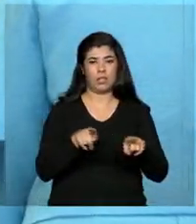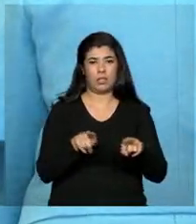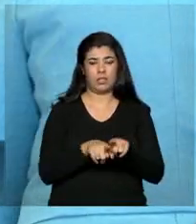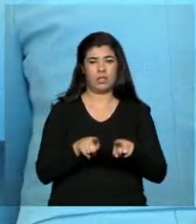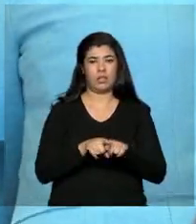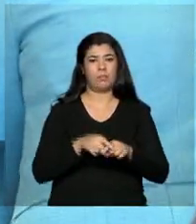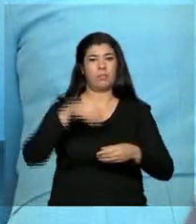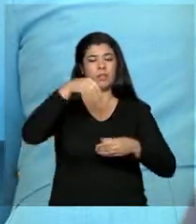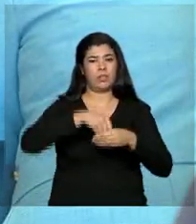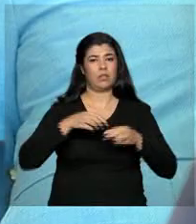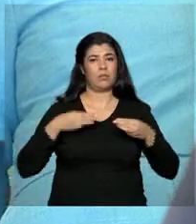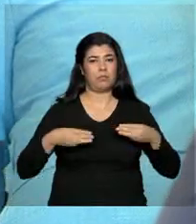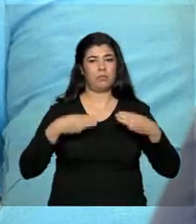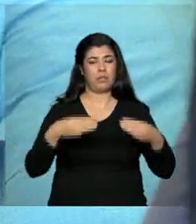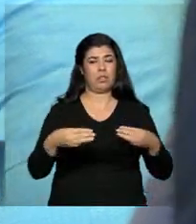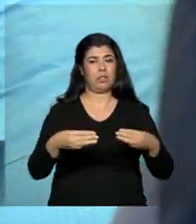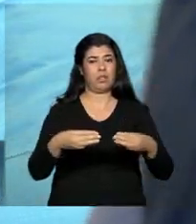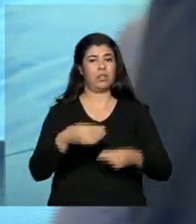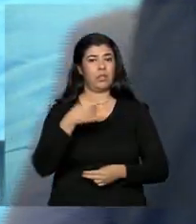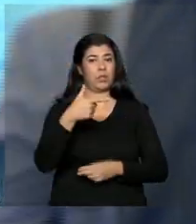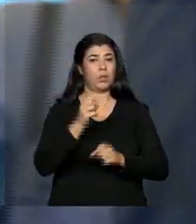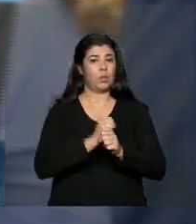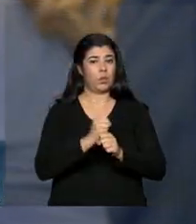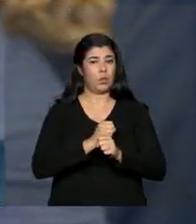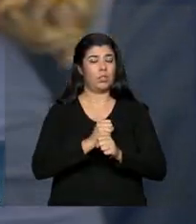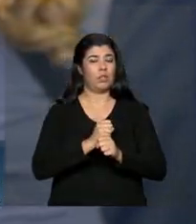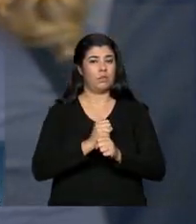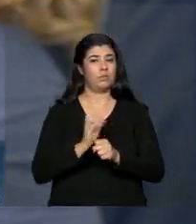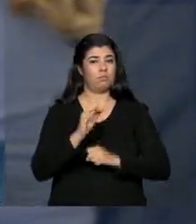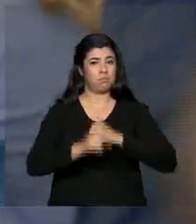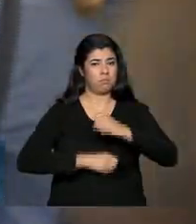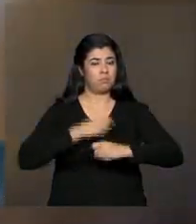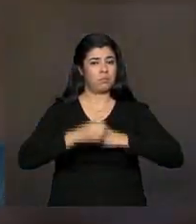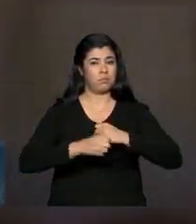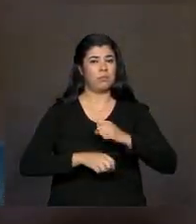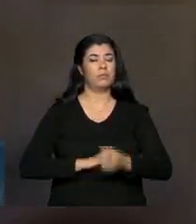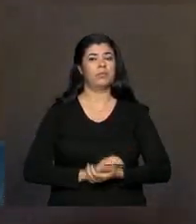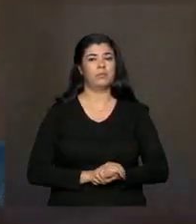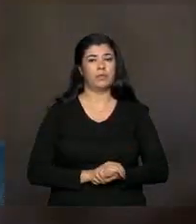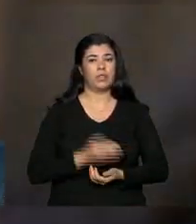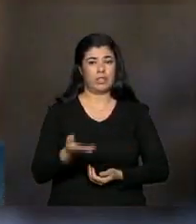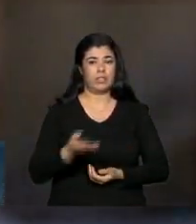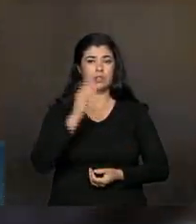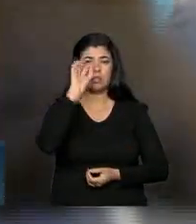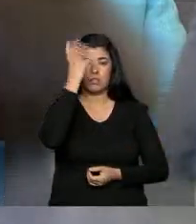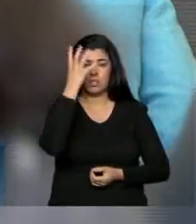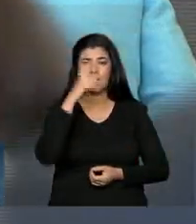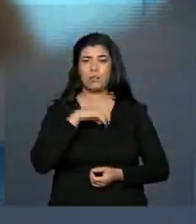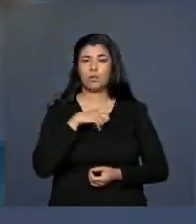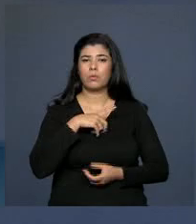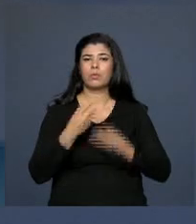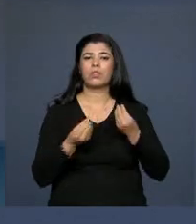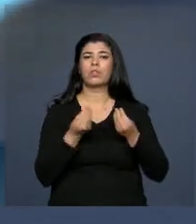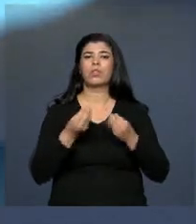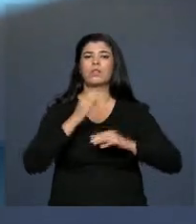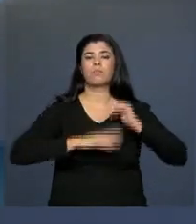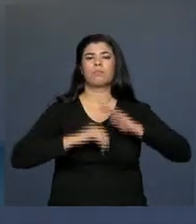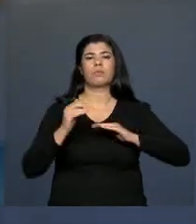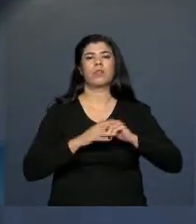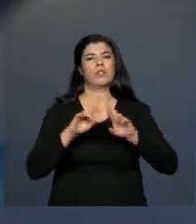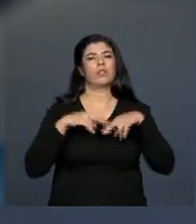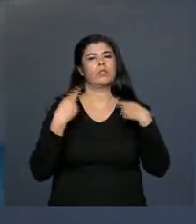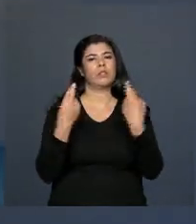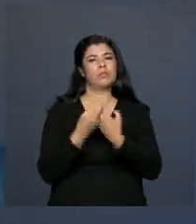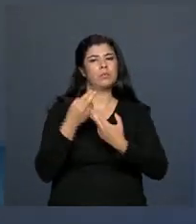reuniões ministeriais a cada 2 anos. A decisão de utilizar esse mecanismo